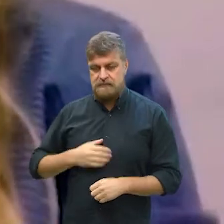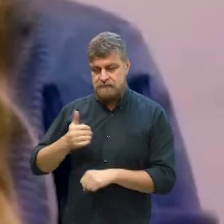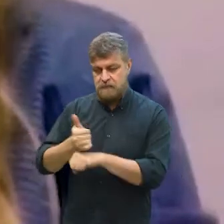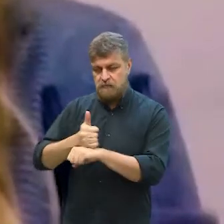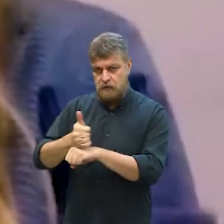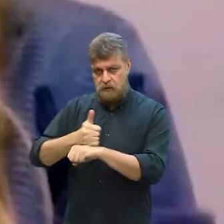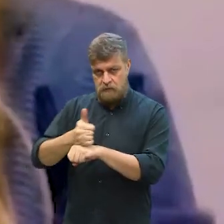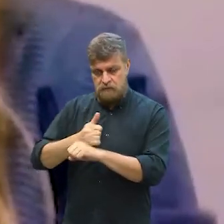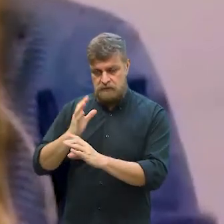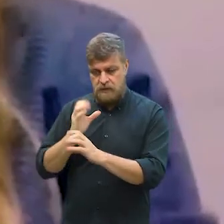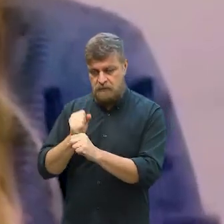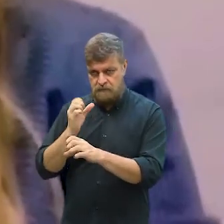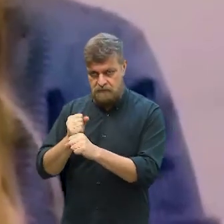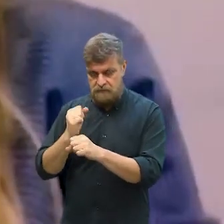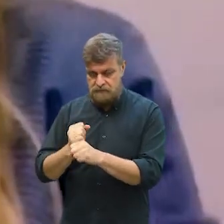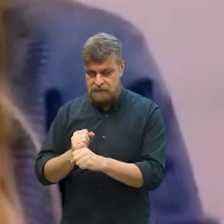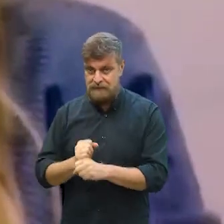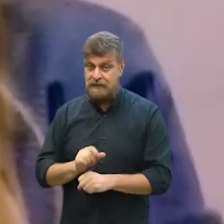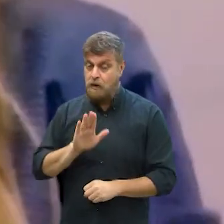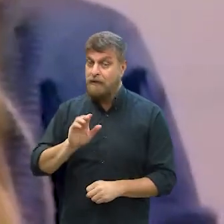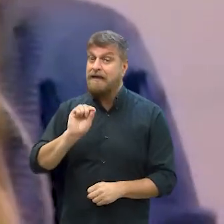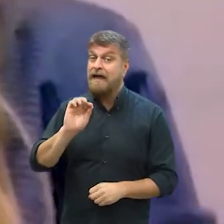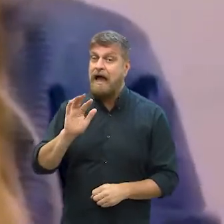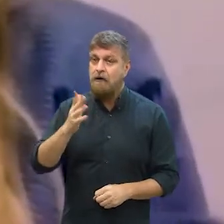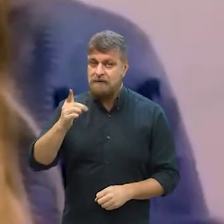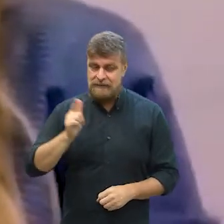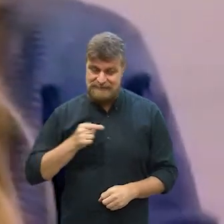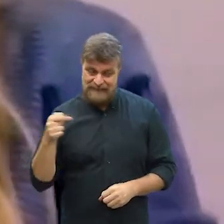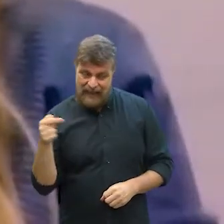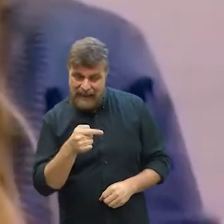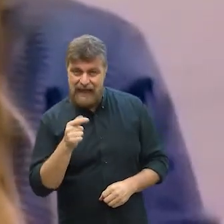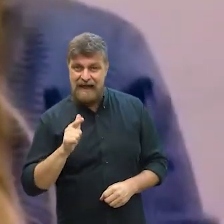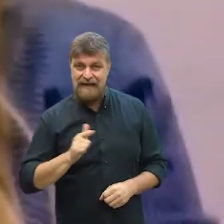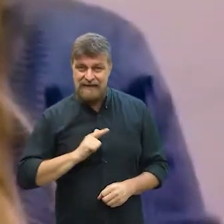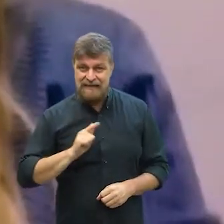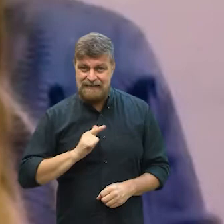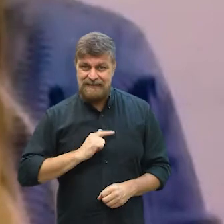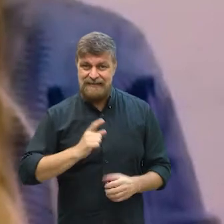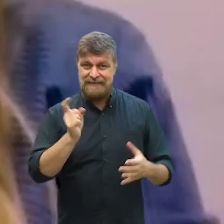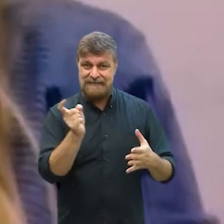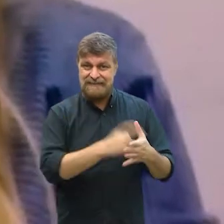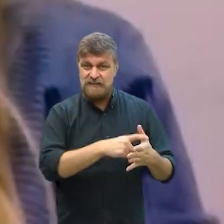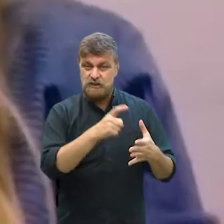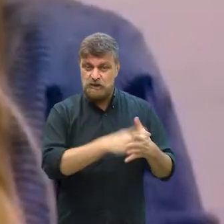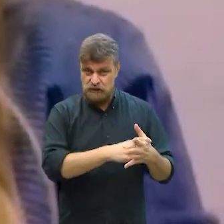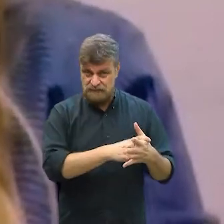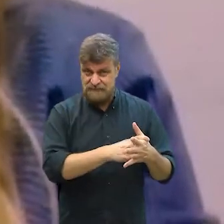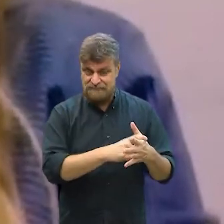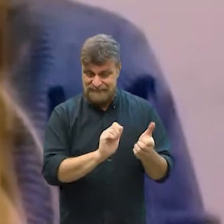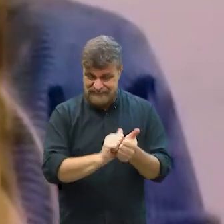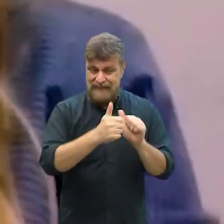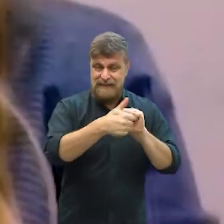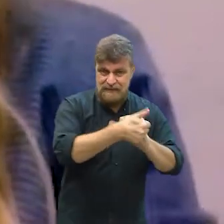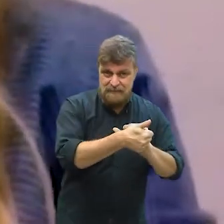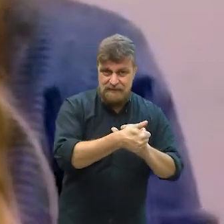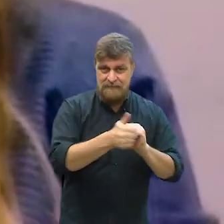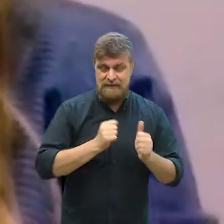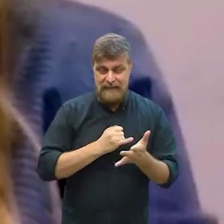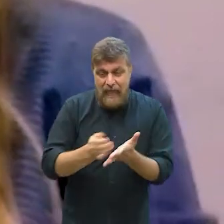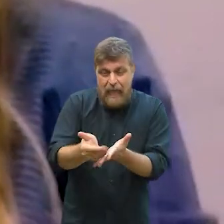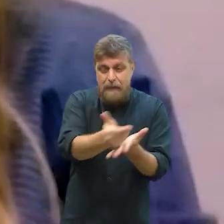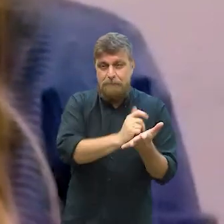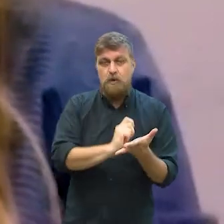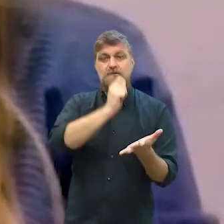ele vai desenquadrar aquela empresa e talvez tenha ali uma situação em que esse empreendedor vai ter que fazer um